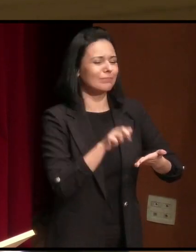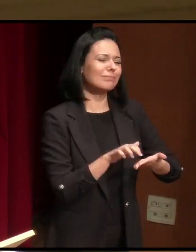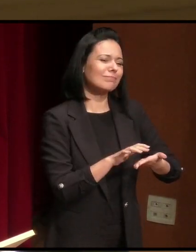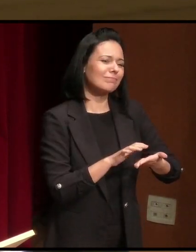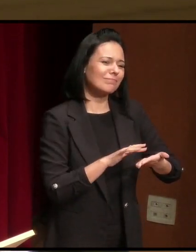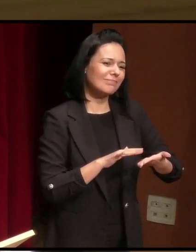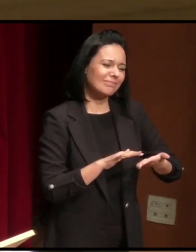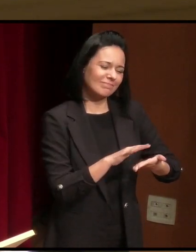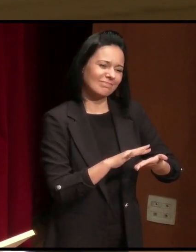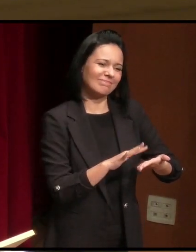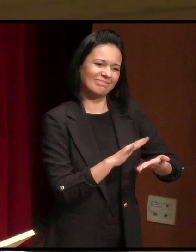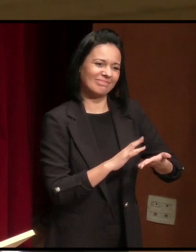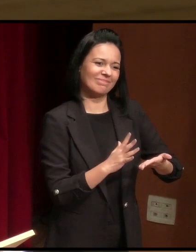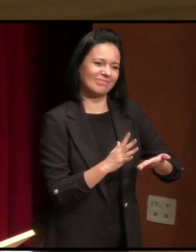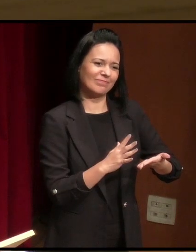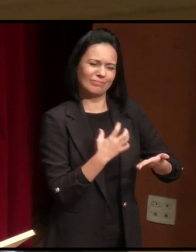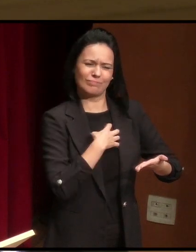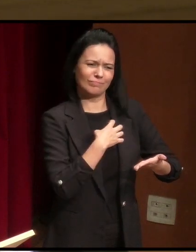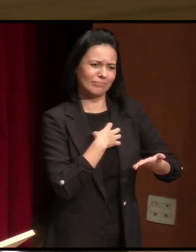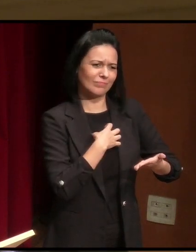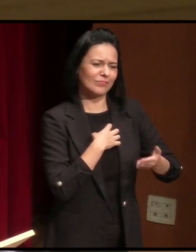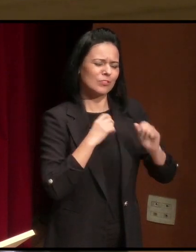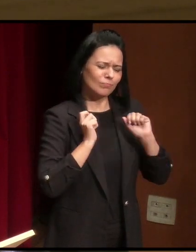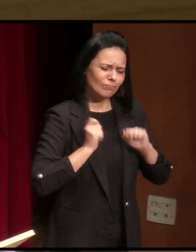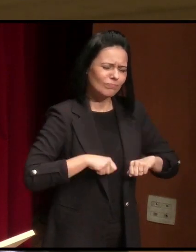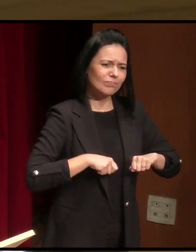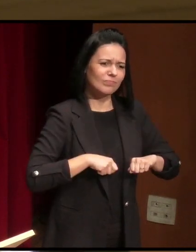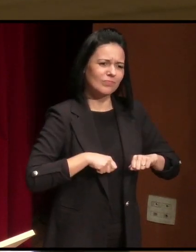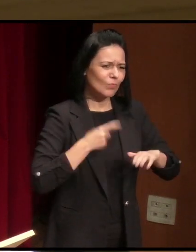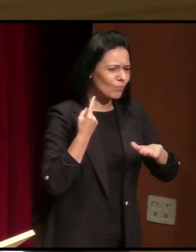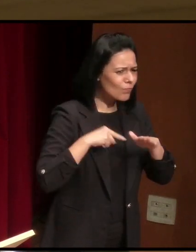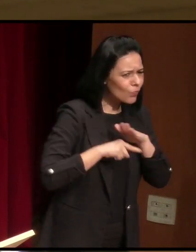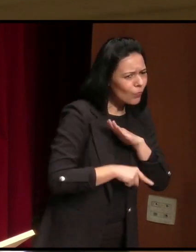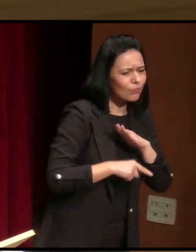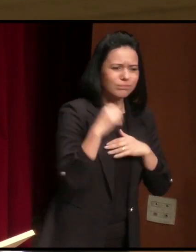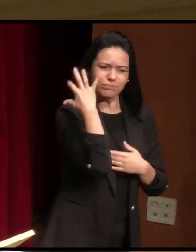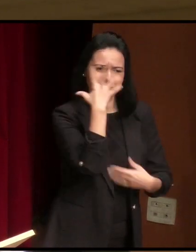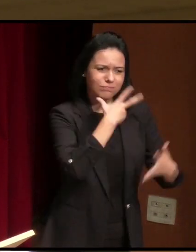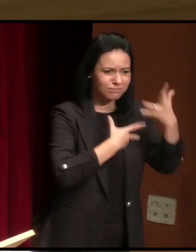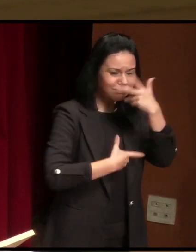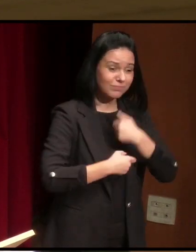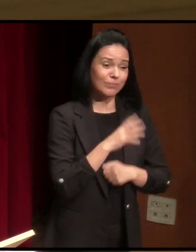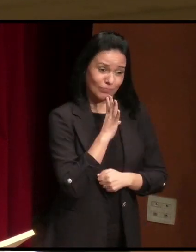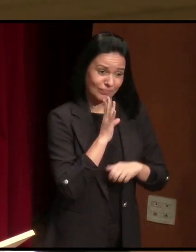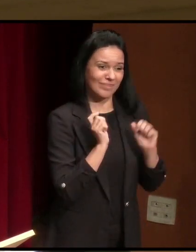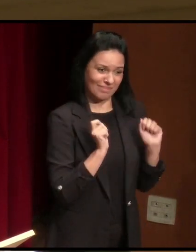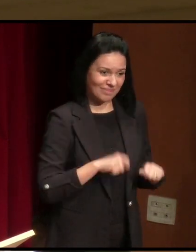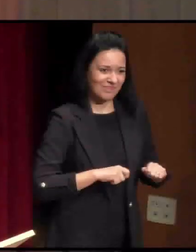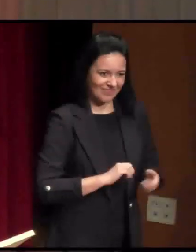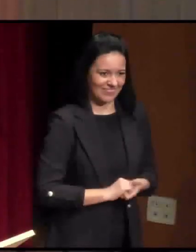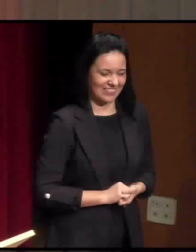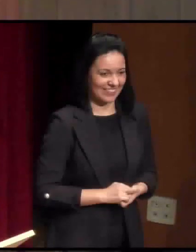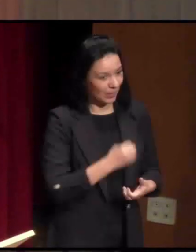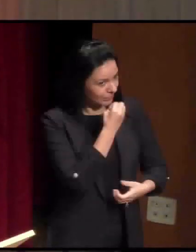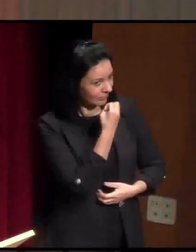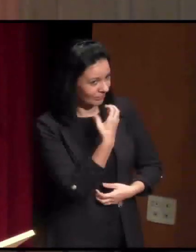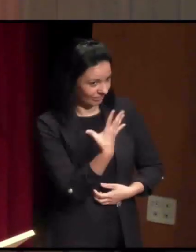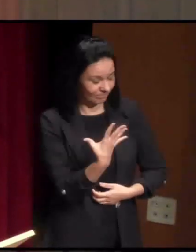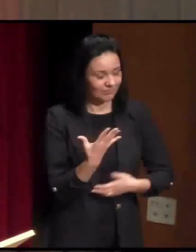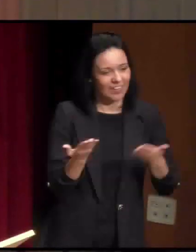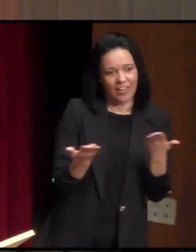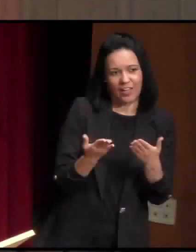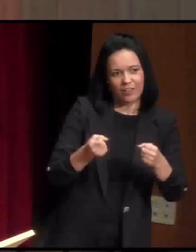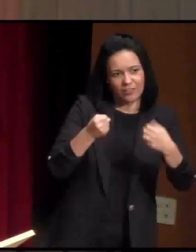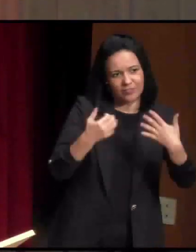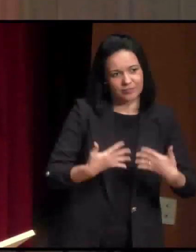ler. Coisa linda, hein? É um mundo, é um horizonte lindo que bom se demais. Abre pra gente. Bom demais. Agora, só para esclarecer aqui